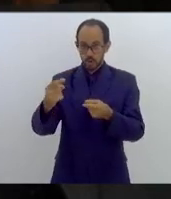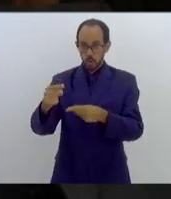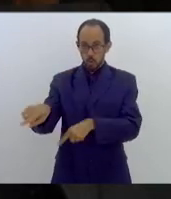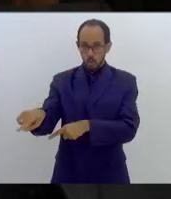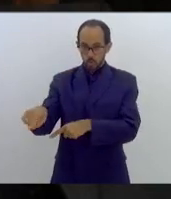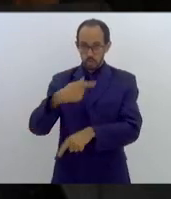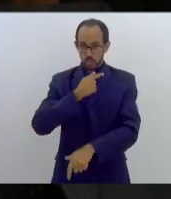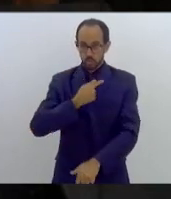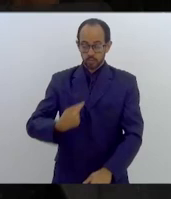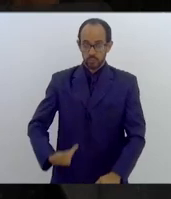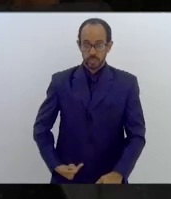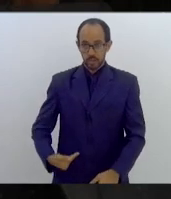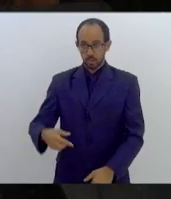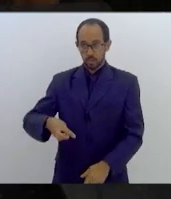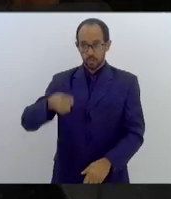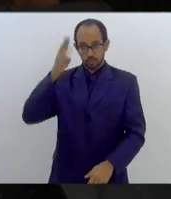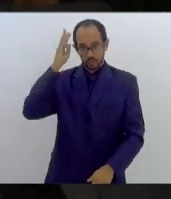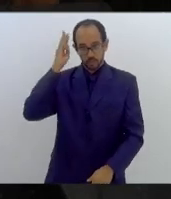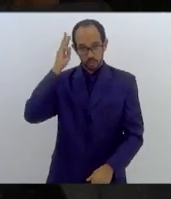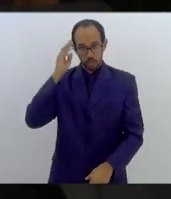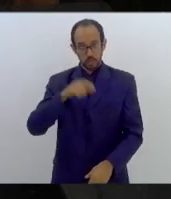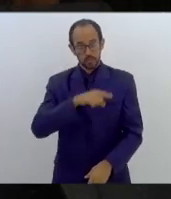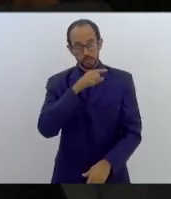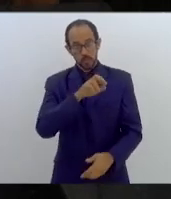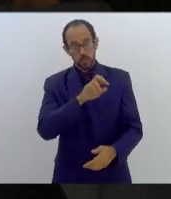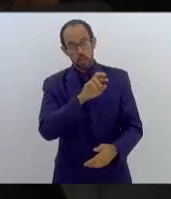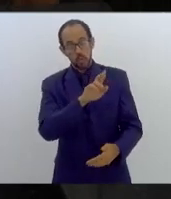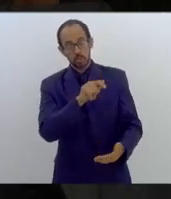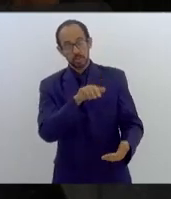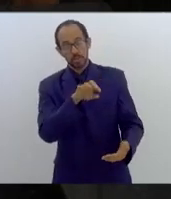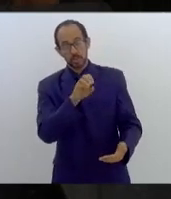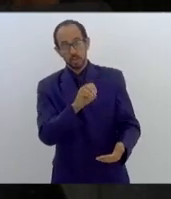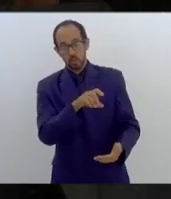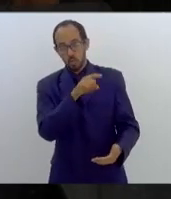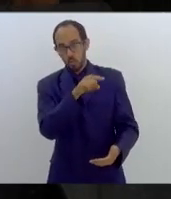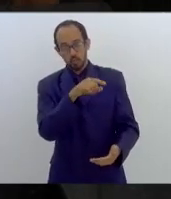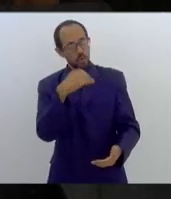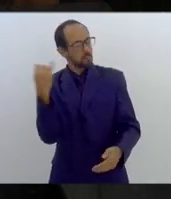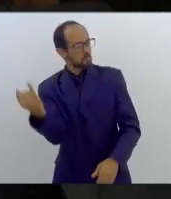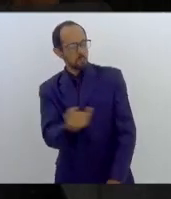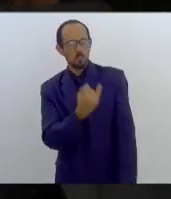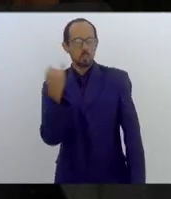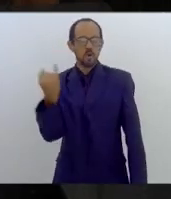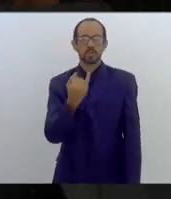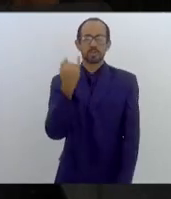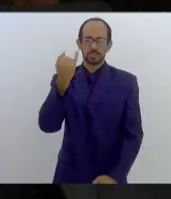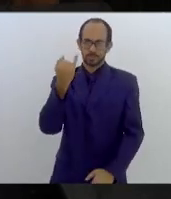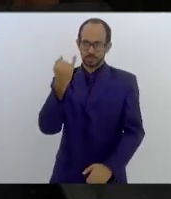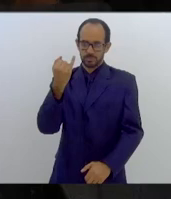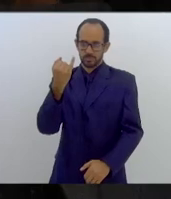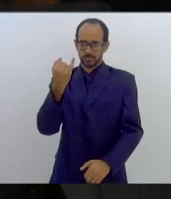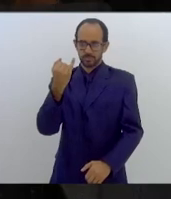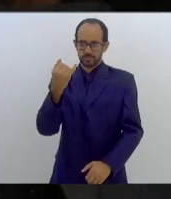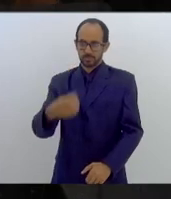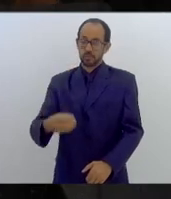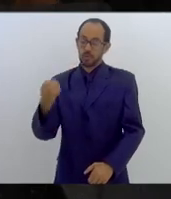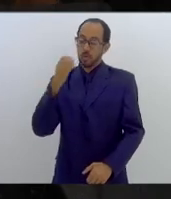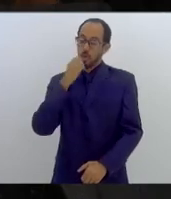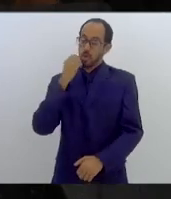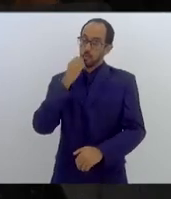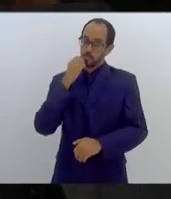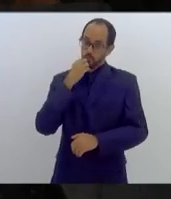governador, Dr. Rodrigo Lopes foi fundamental. É claro,